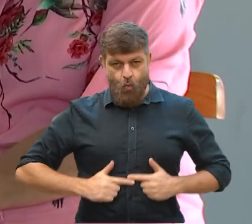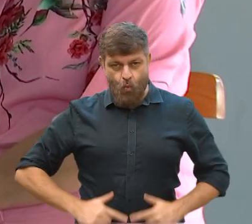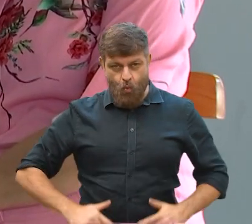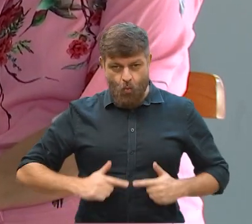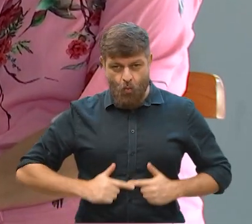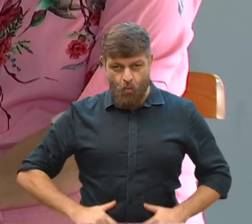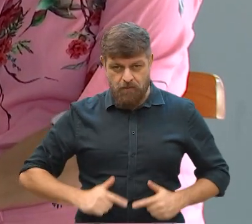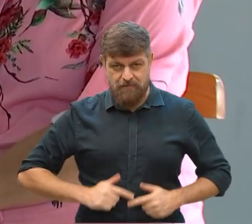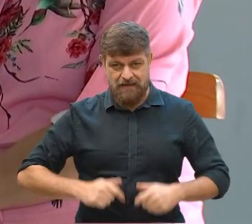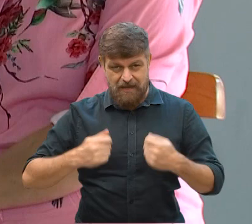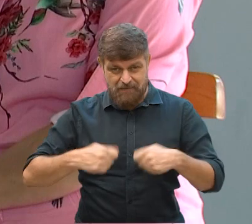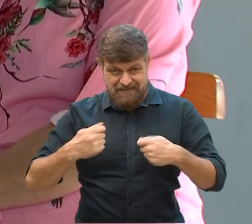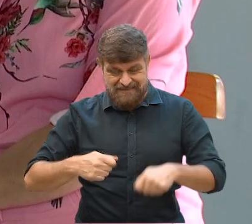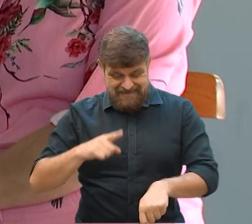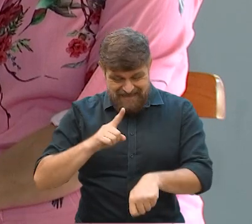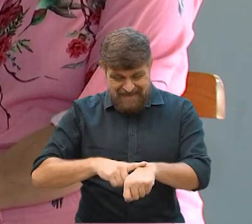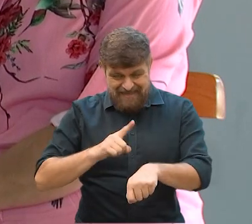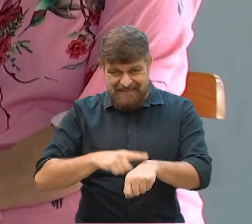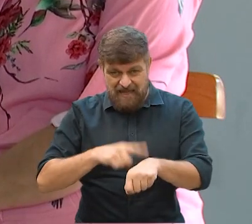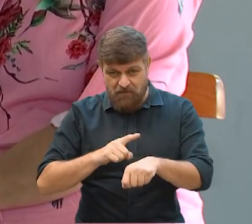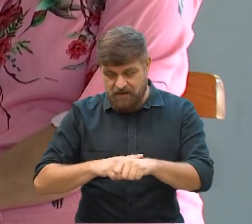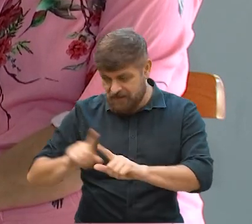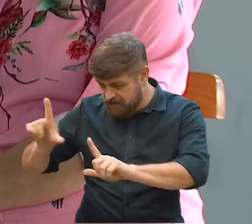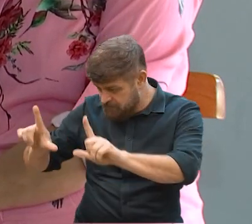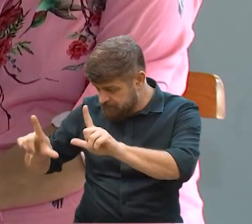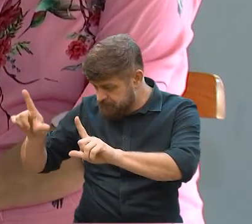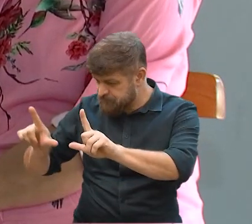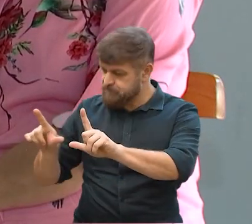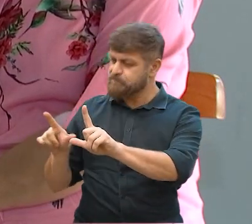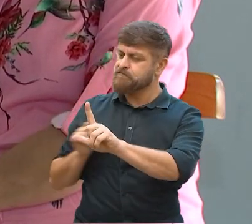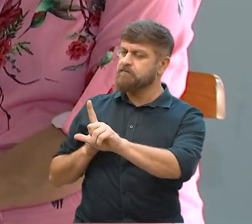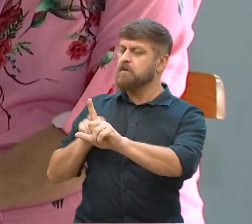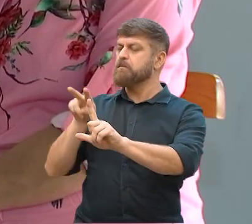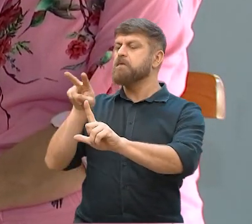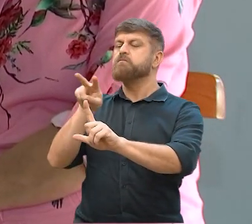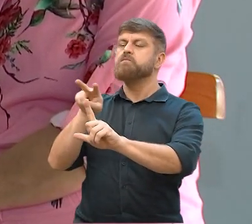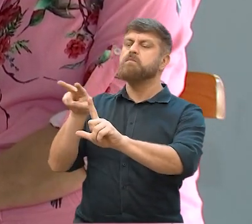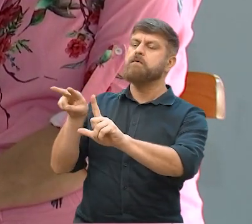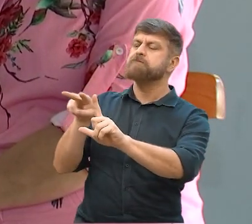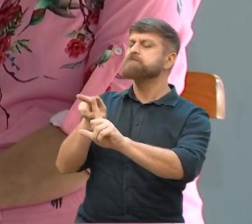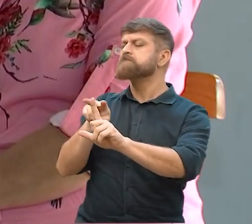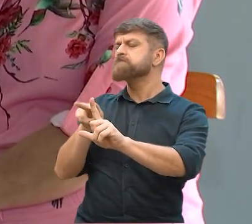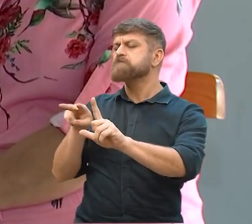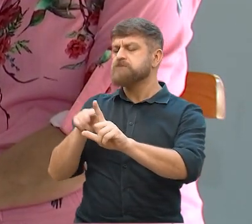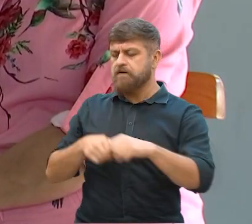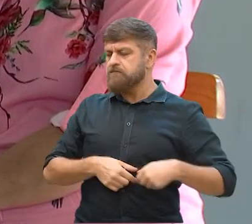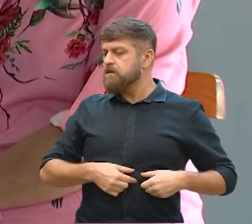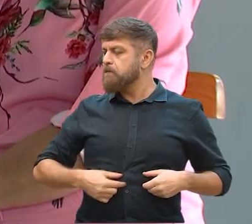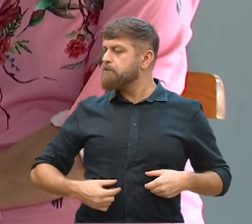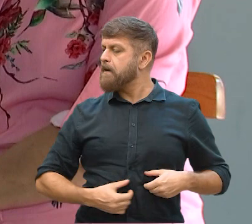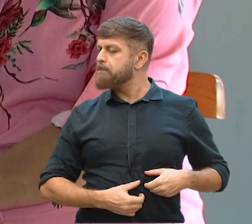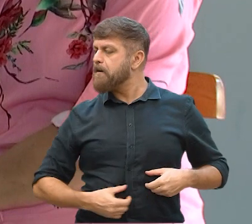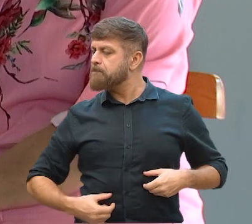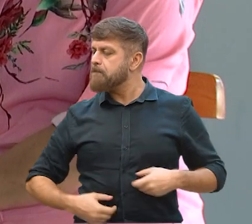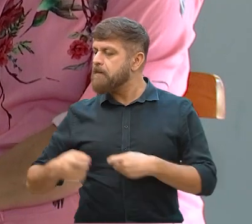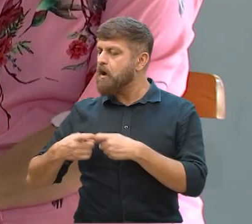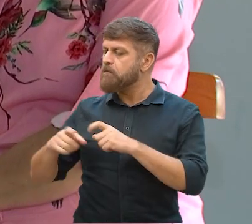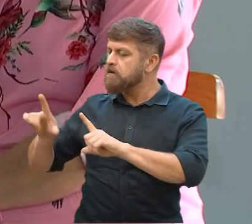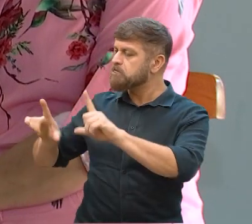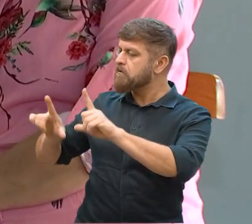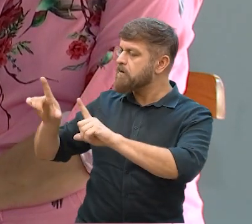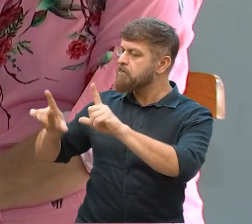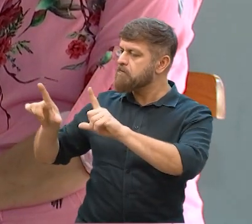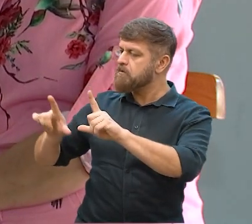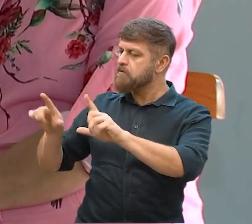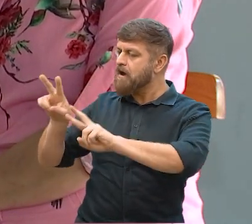mas é justamente para poder se avaliar todas as curvas e todos os segmentos do intestino com